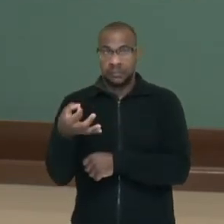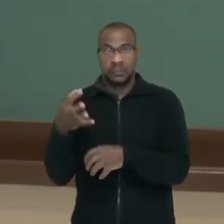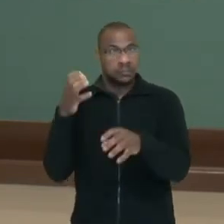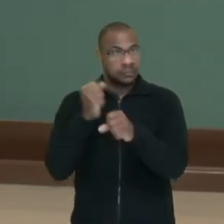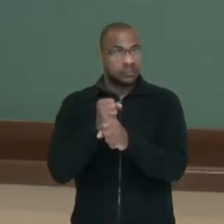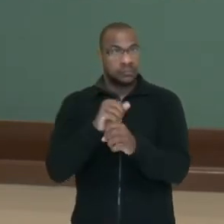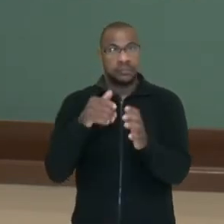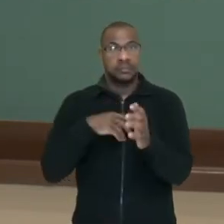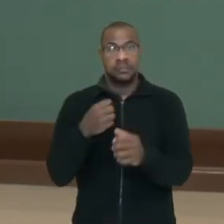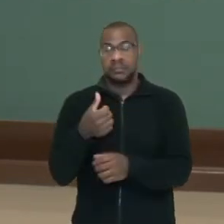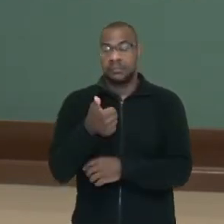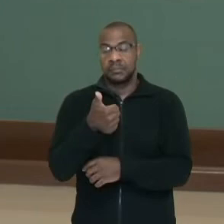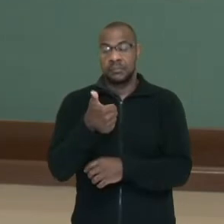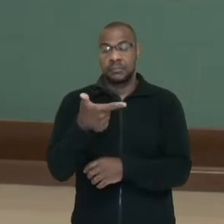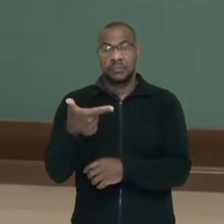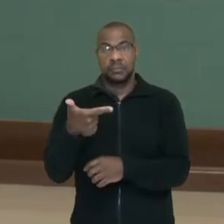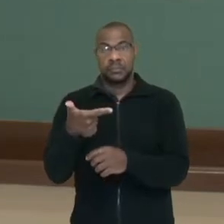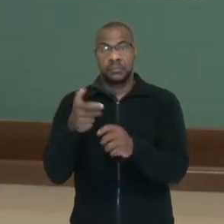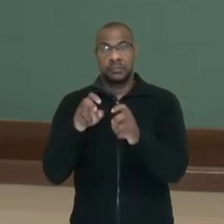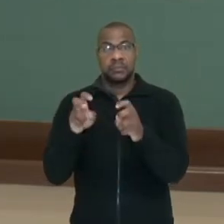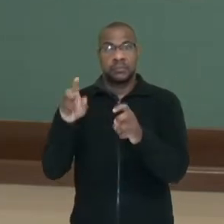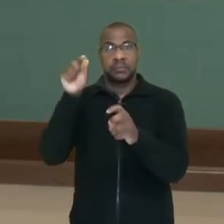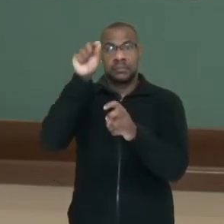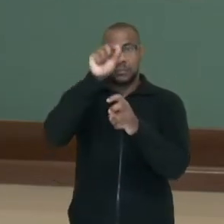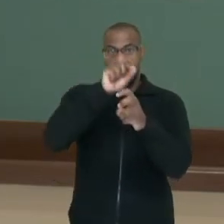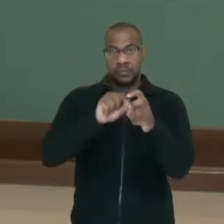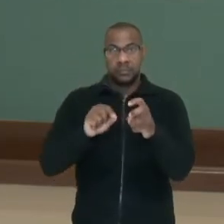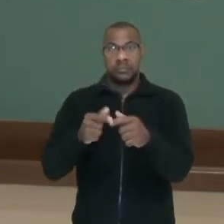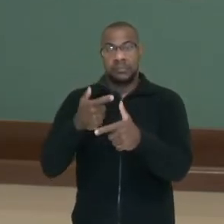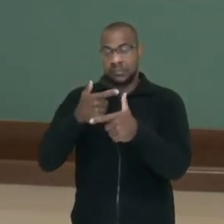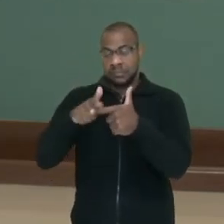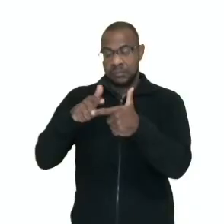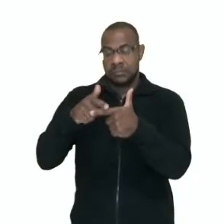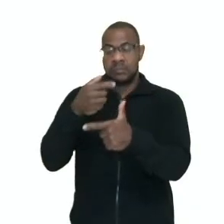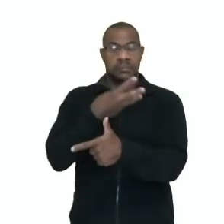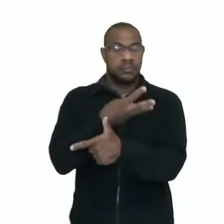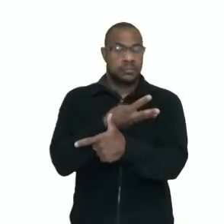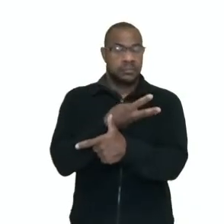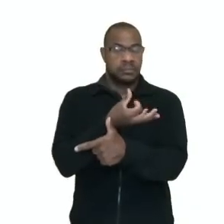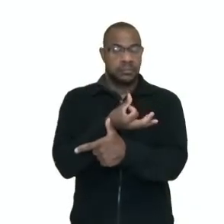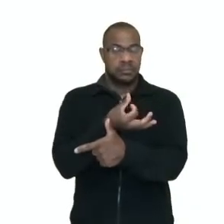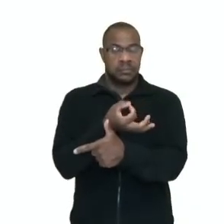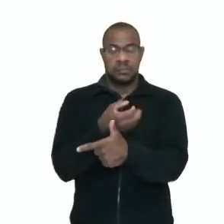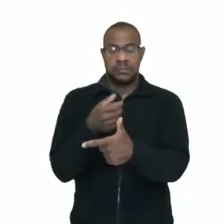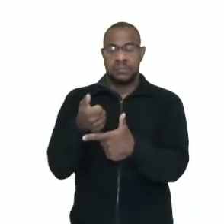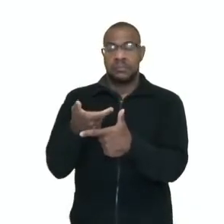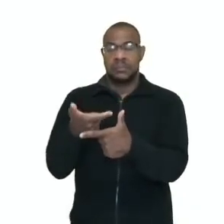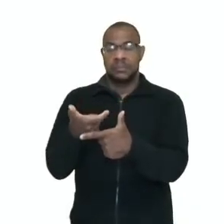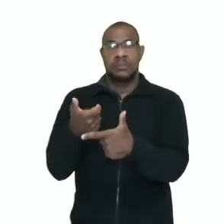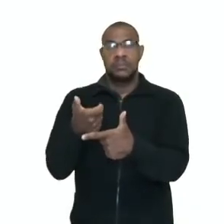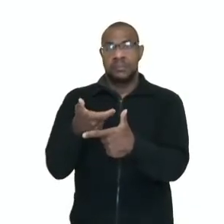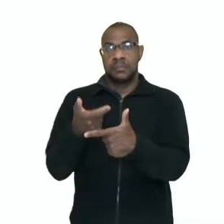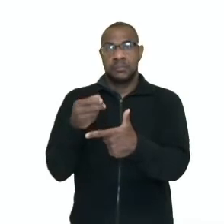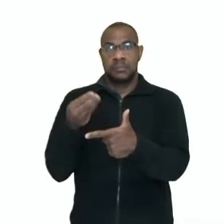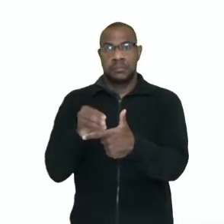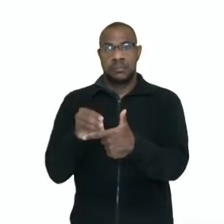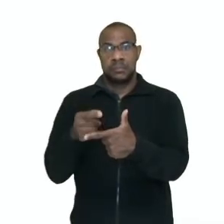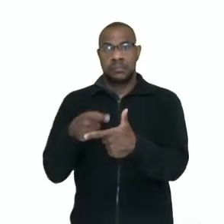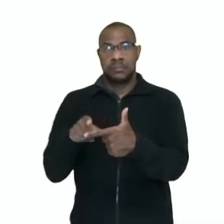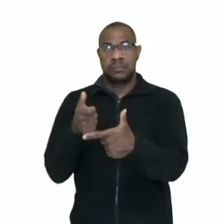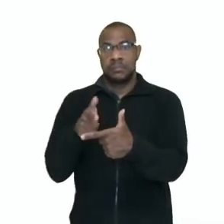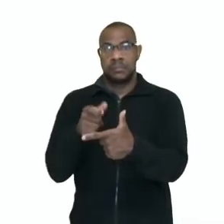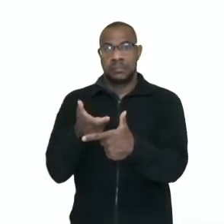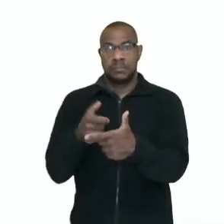tenho 12 arcos ali, então foi dividido em 360 por 12. Eu tenho 12 lados. 360 por